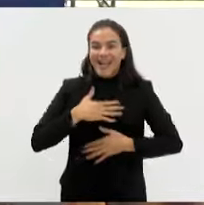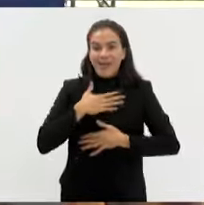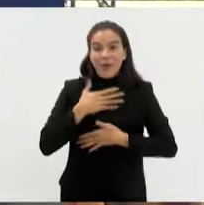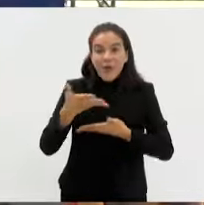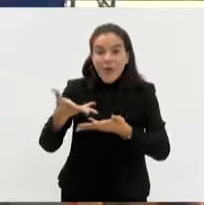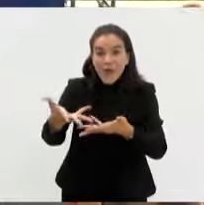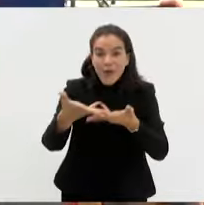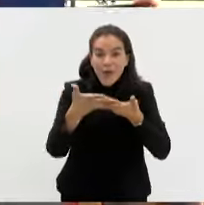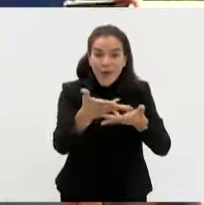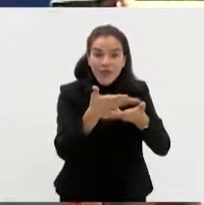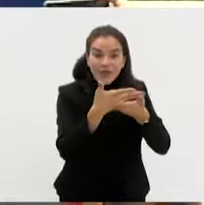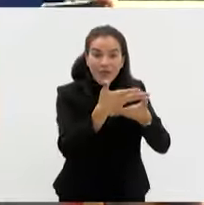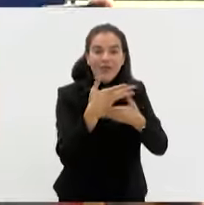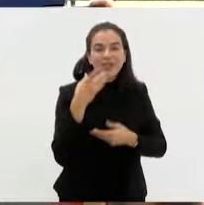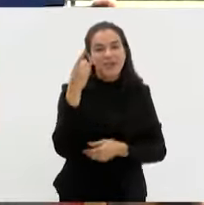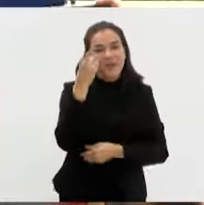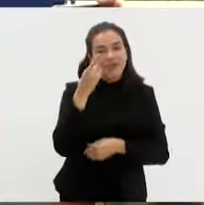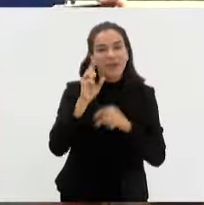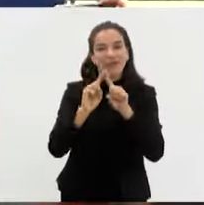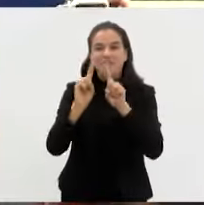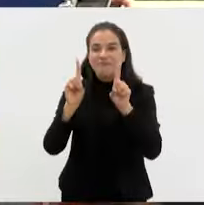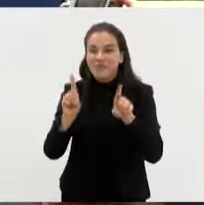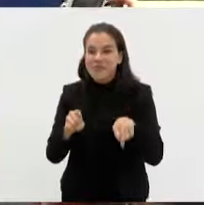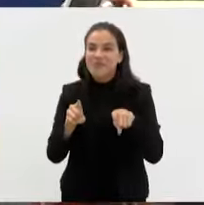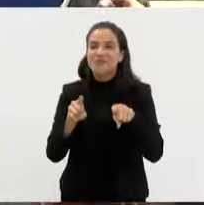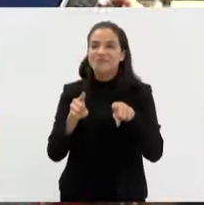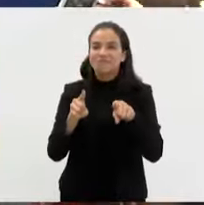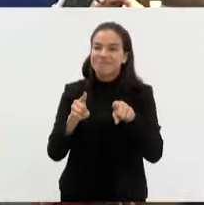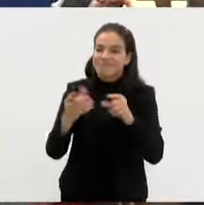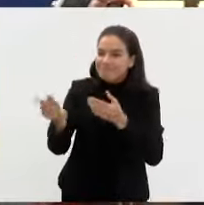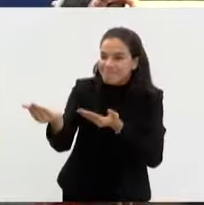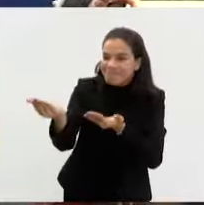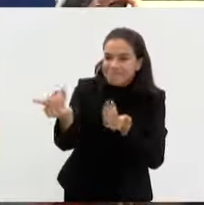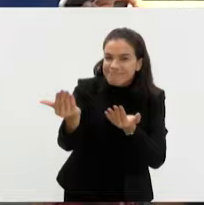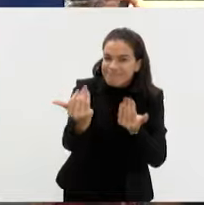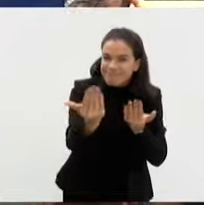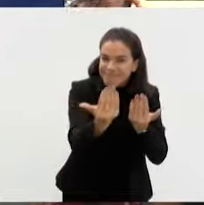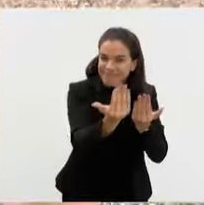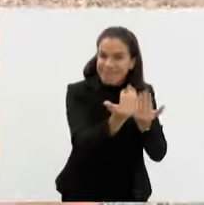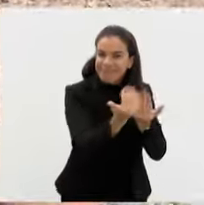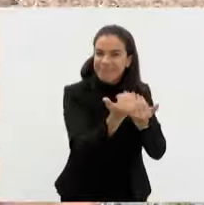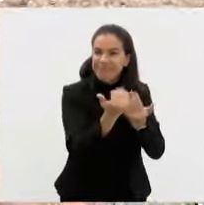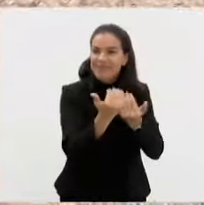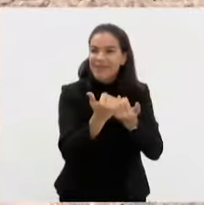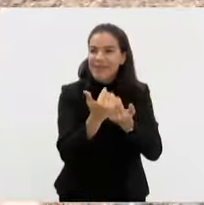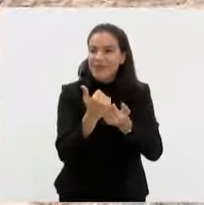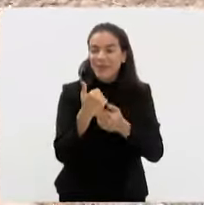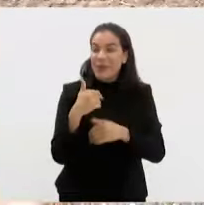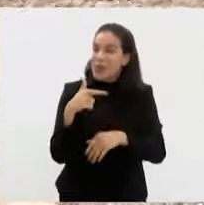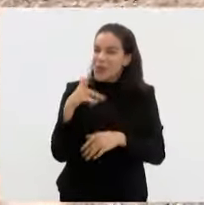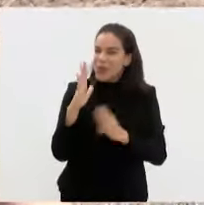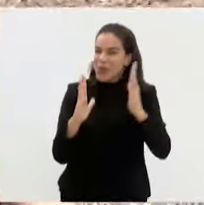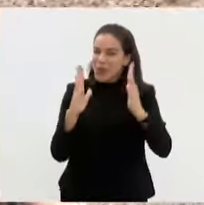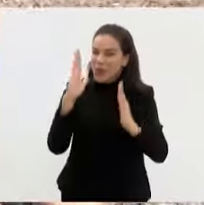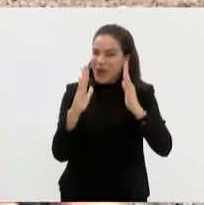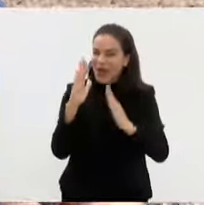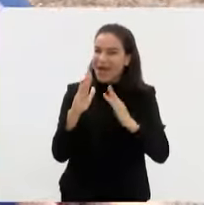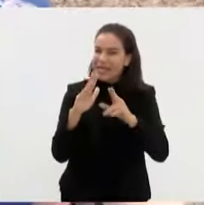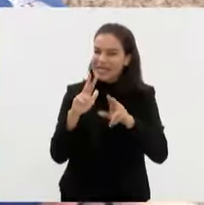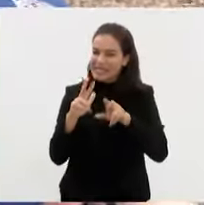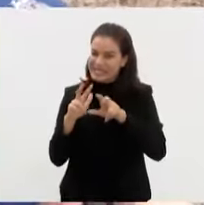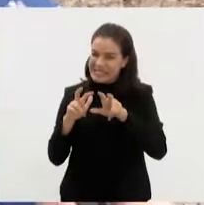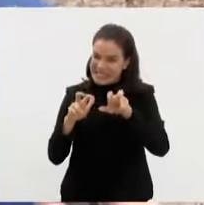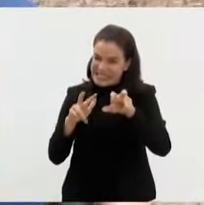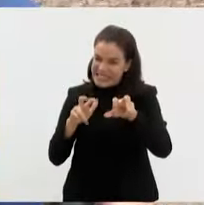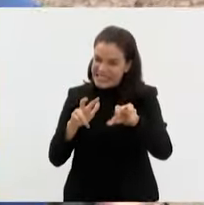convidou outros deputados e servidores a participarem dos próximos eventos. No caminho é difícil, mas